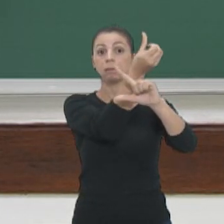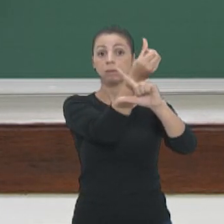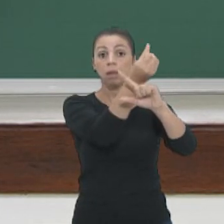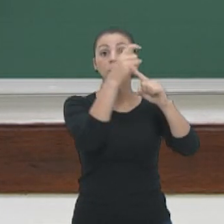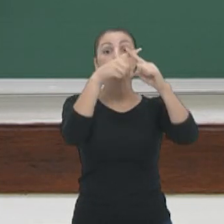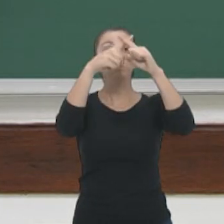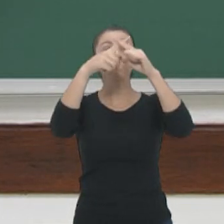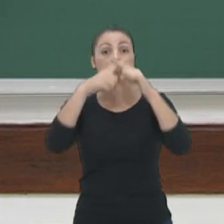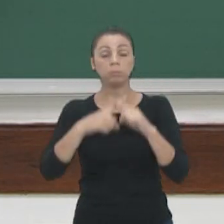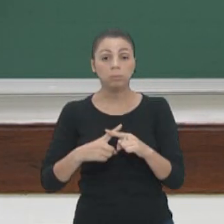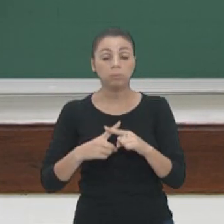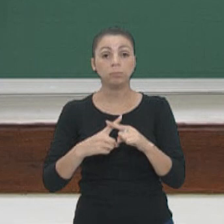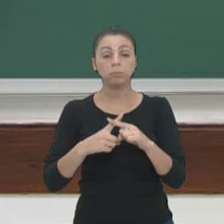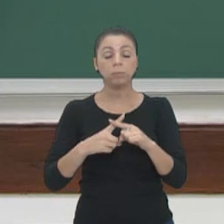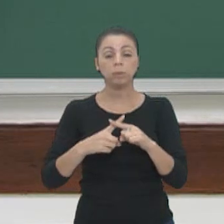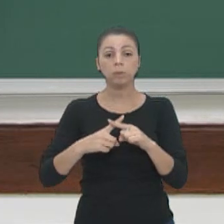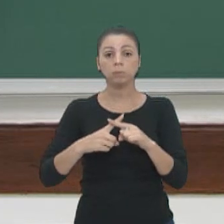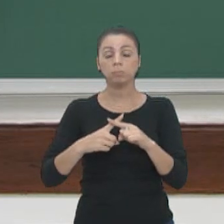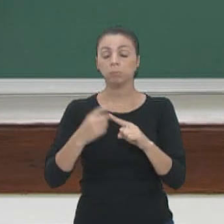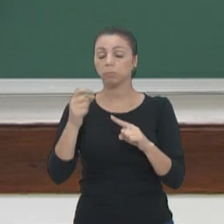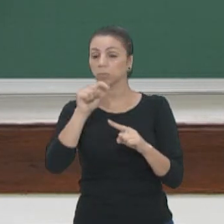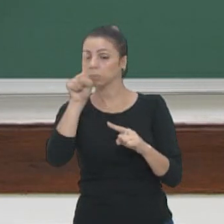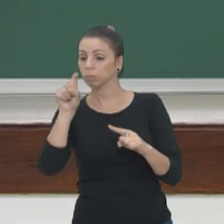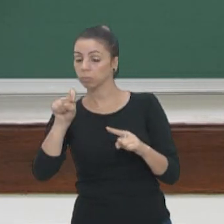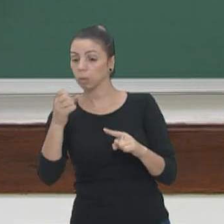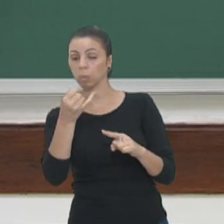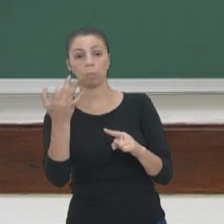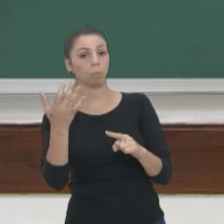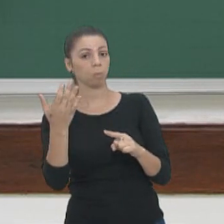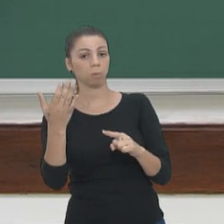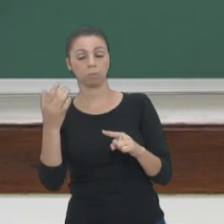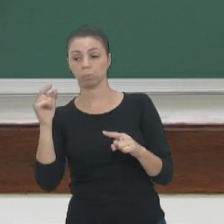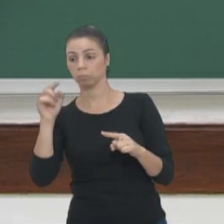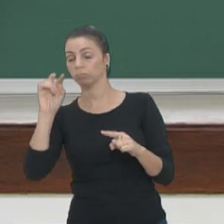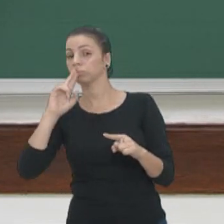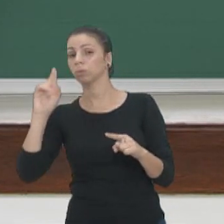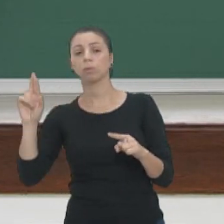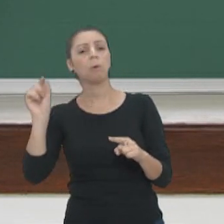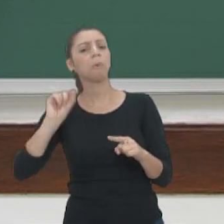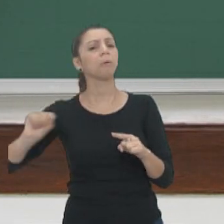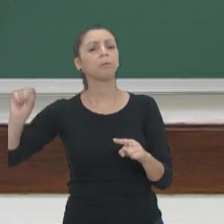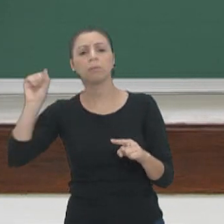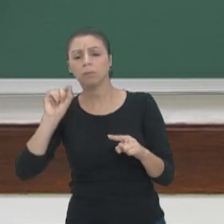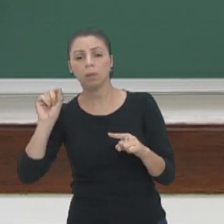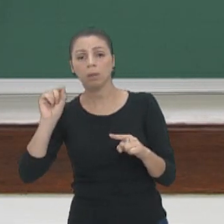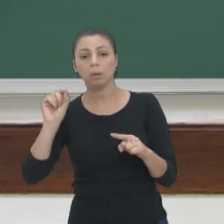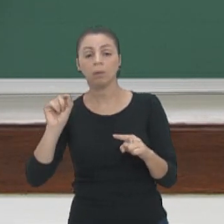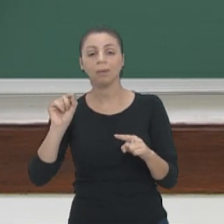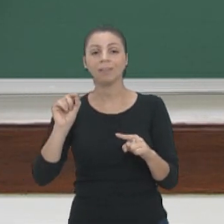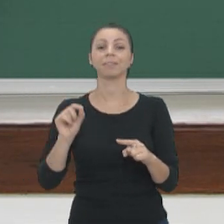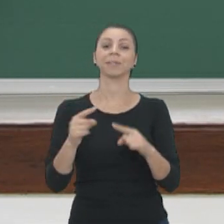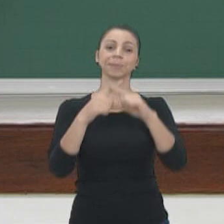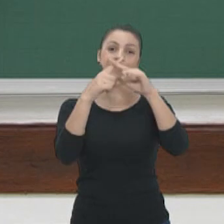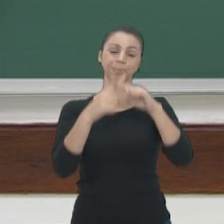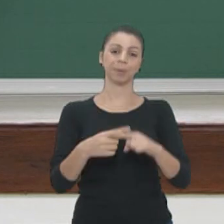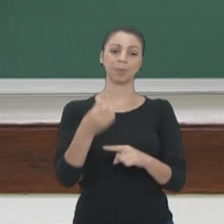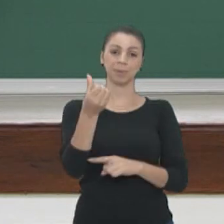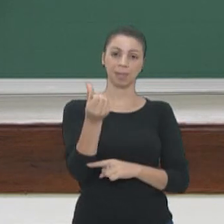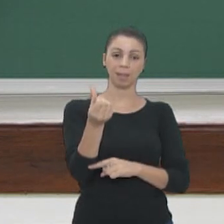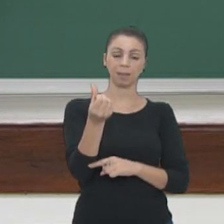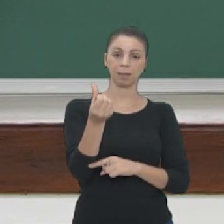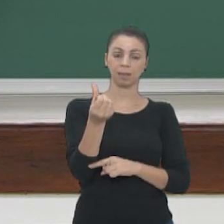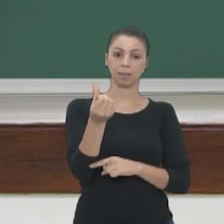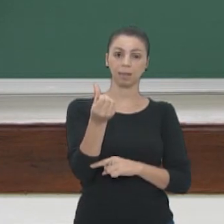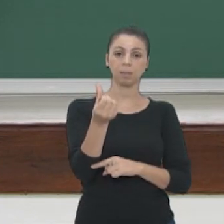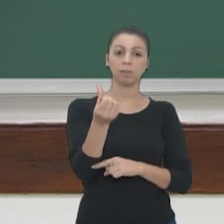x, que vai dar 30. 6 vezes o quê? Tabuada do 6, olha lá, 6 vezes 1, 6 vezes 2, 6 vezes 3, 6 vezes